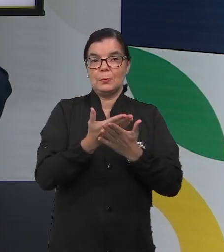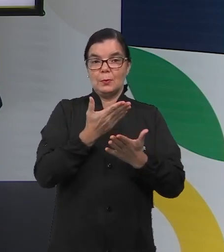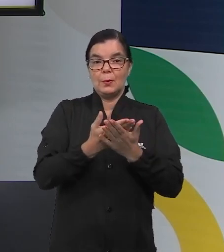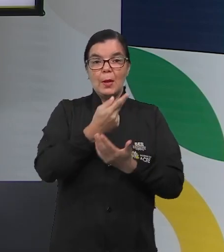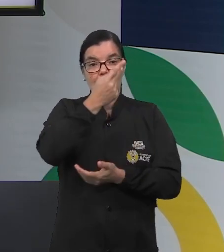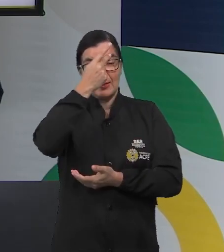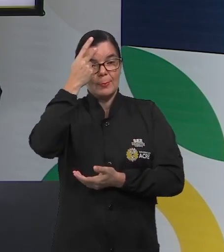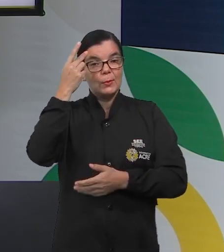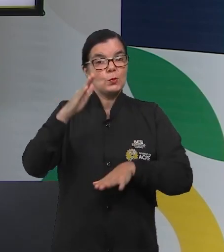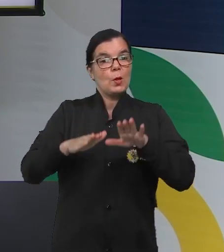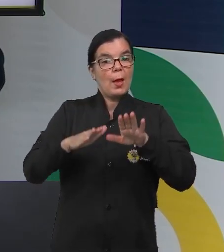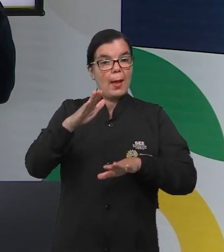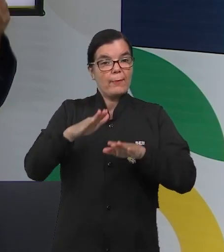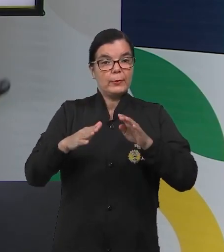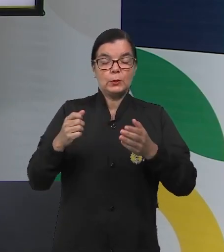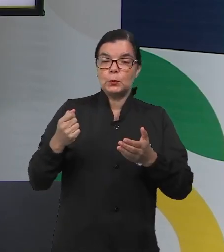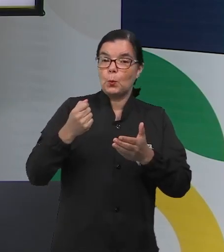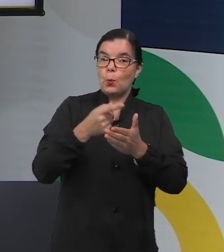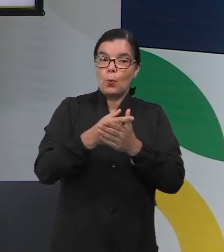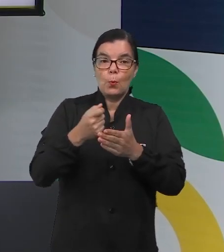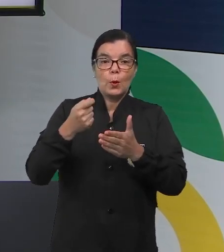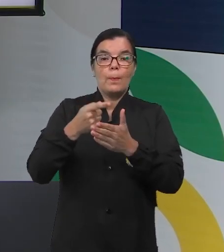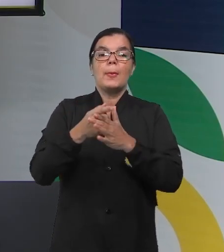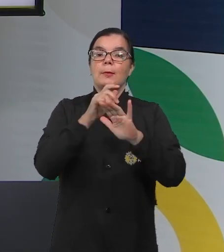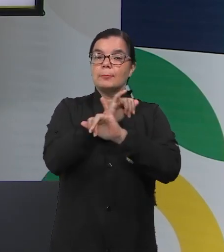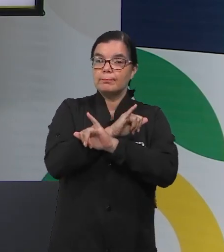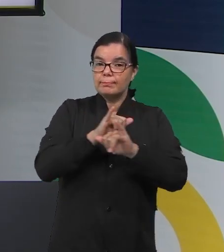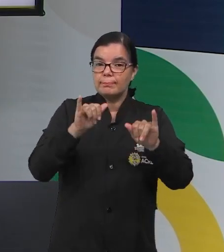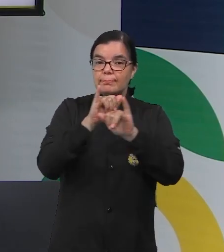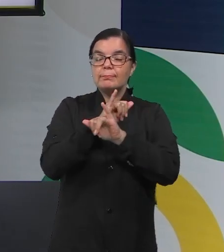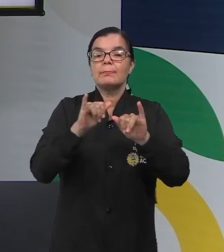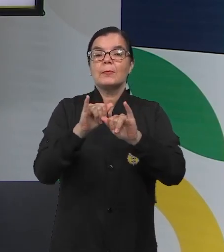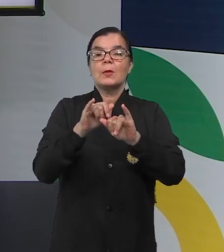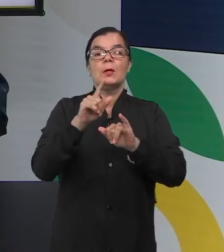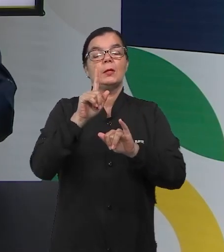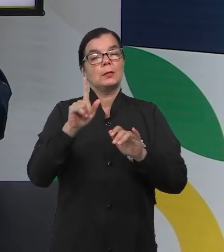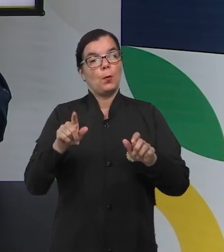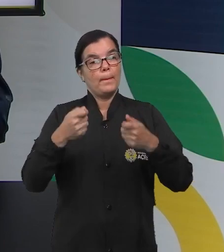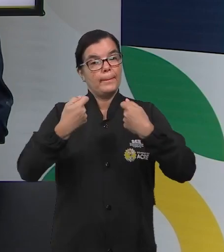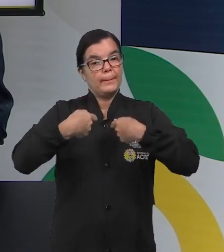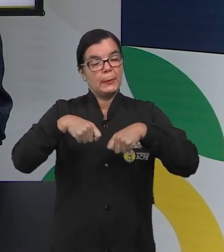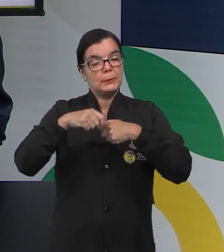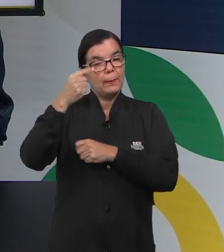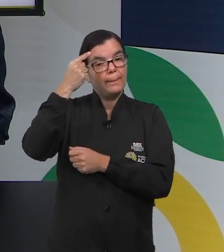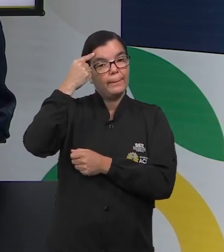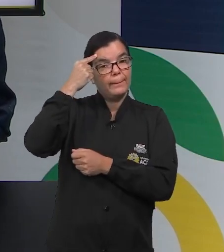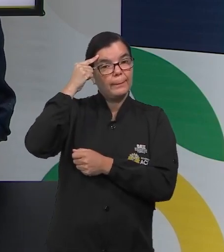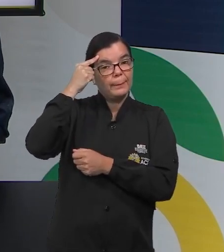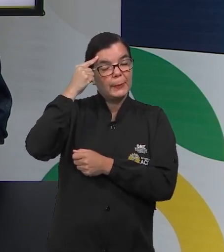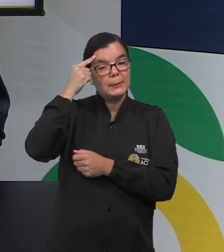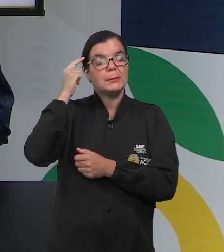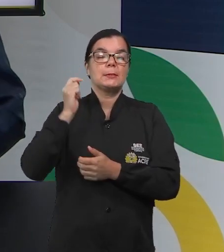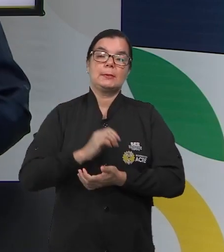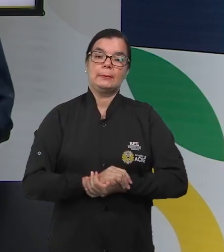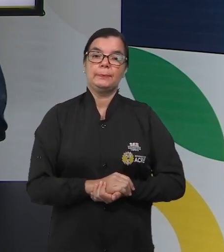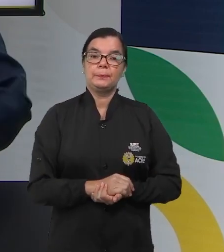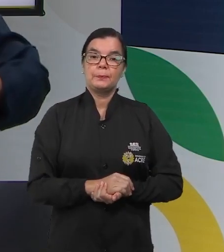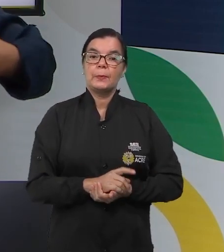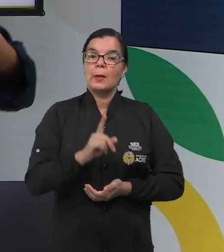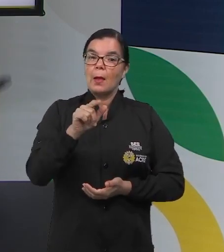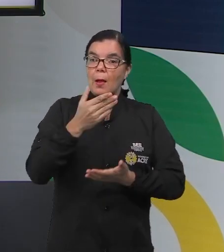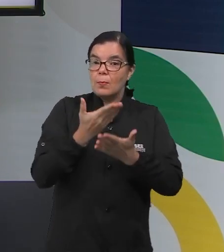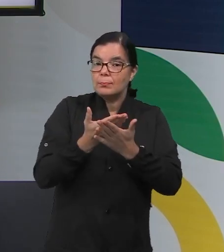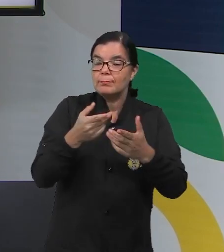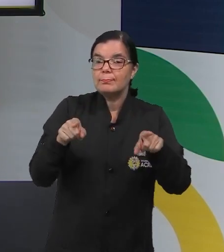pessoa muitas vezes é consumido pela propaganda. Então, nós precisamos refletir, tá, pessoal? Isso é uma